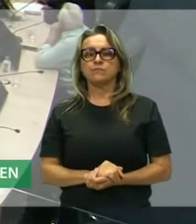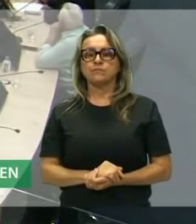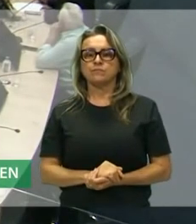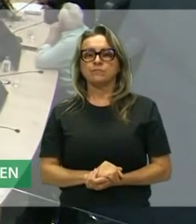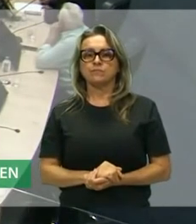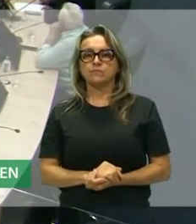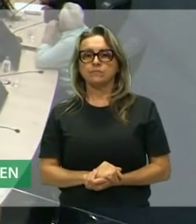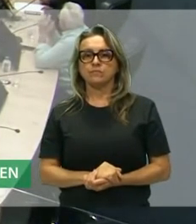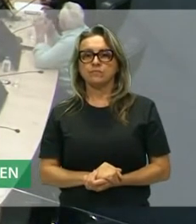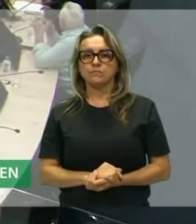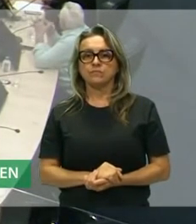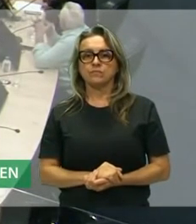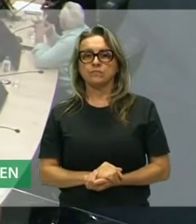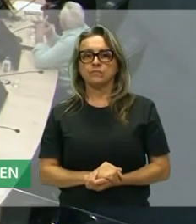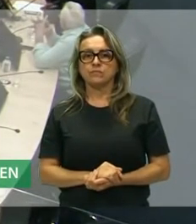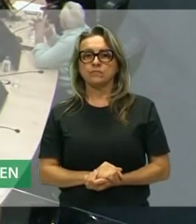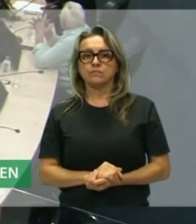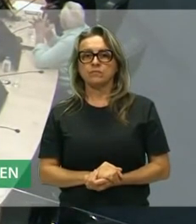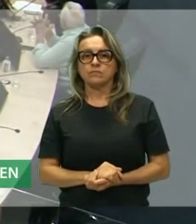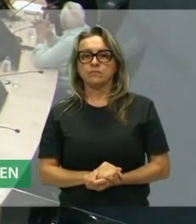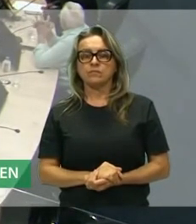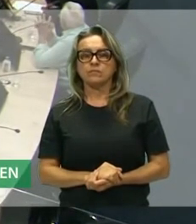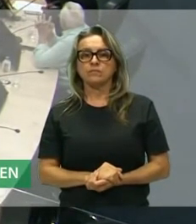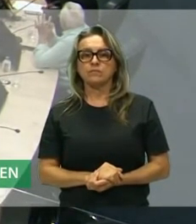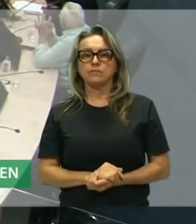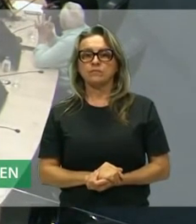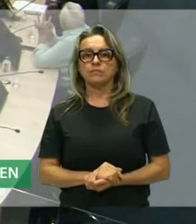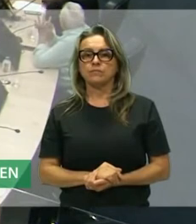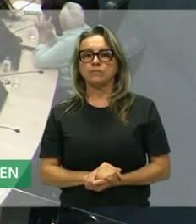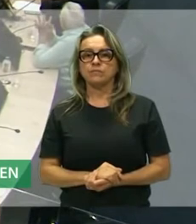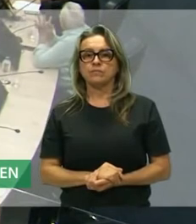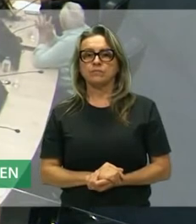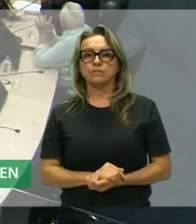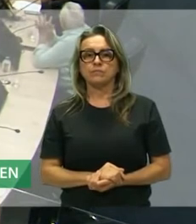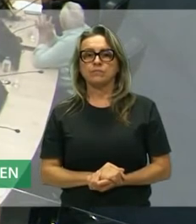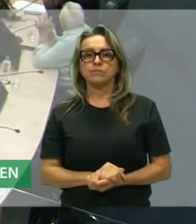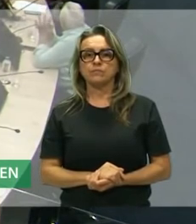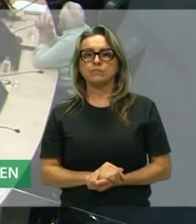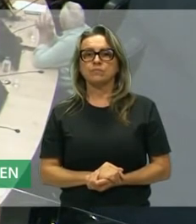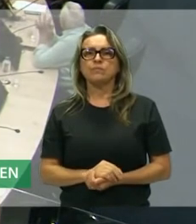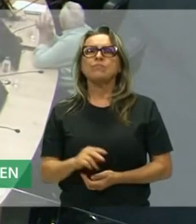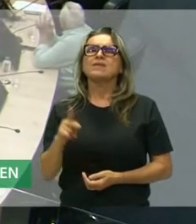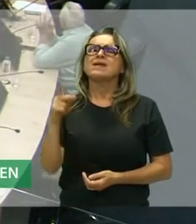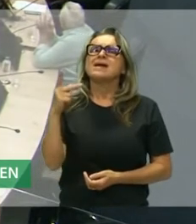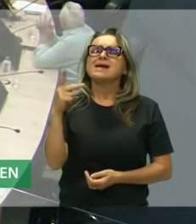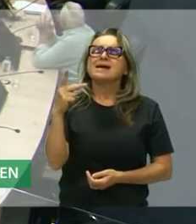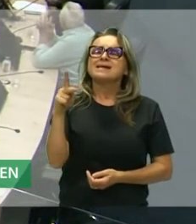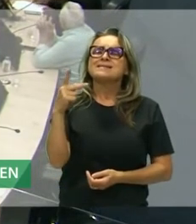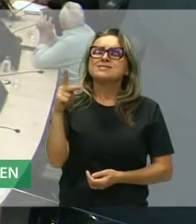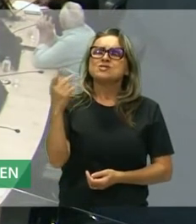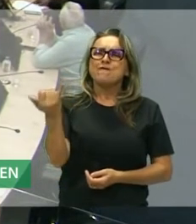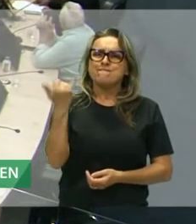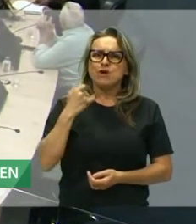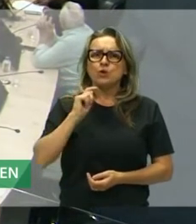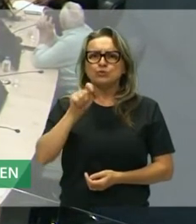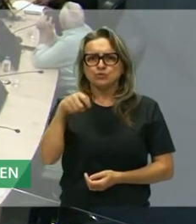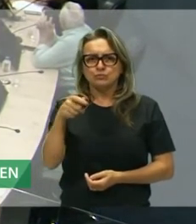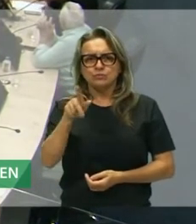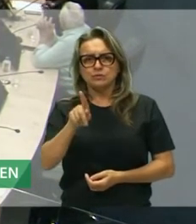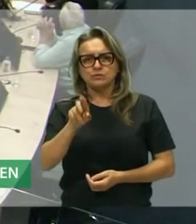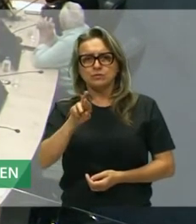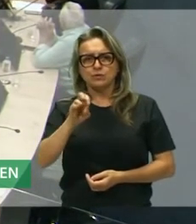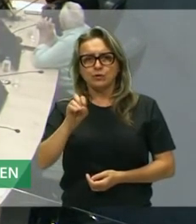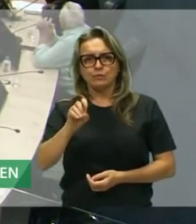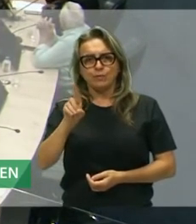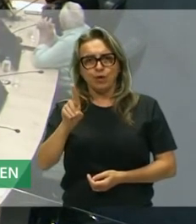Irmã Simone, a senhora falou sobre a questão do pró-hospital, né? No município, de